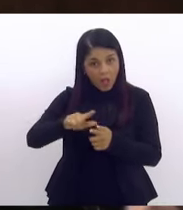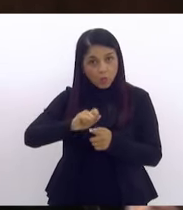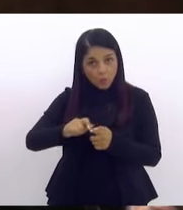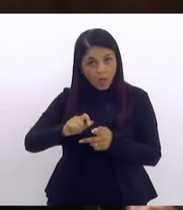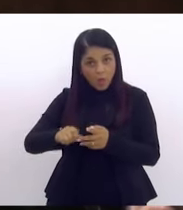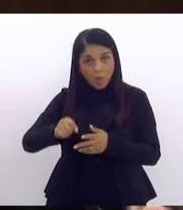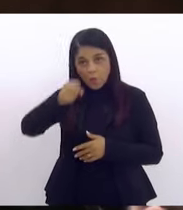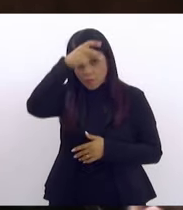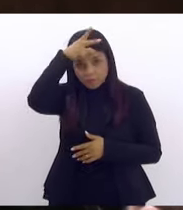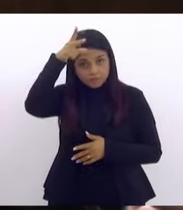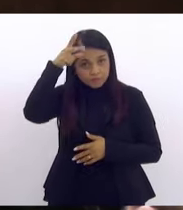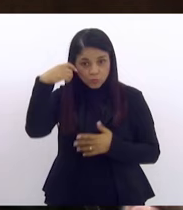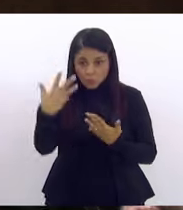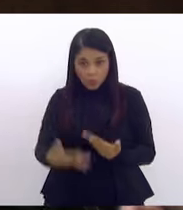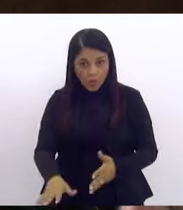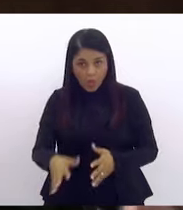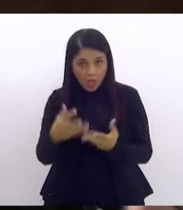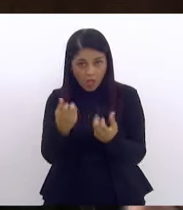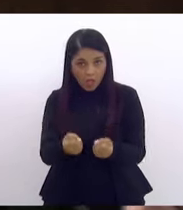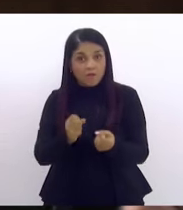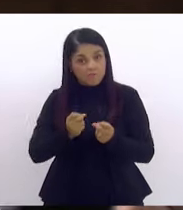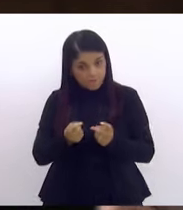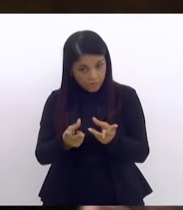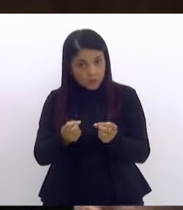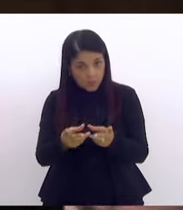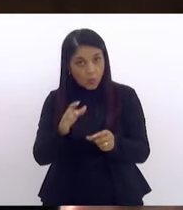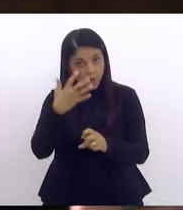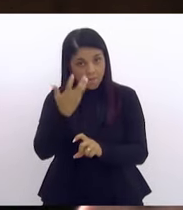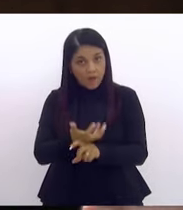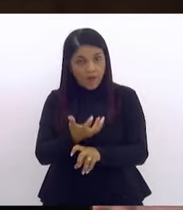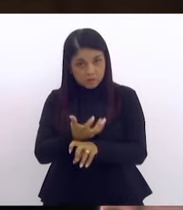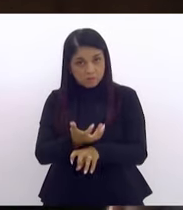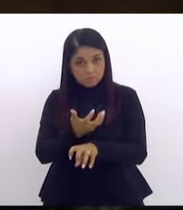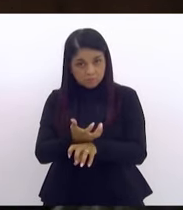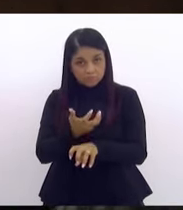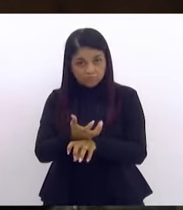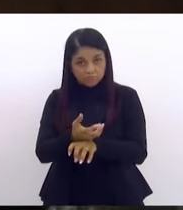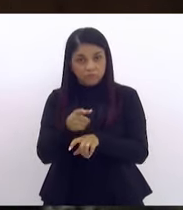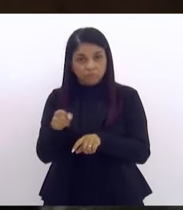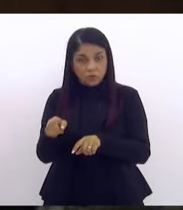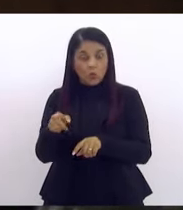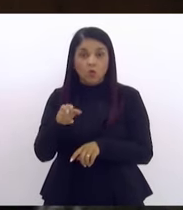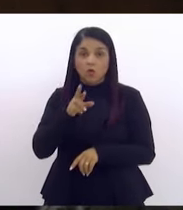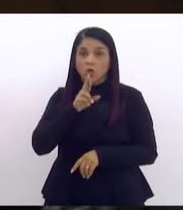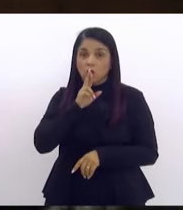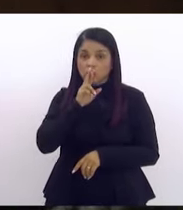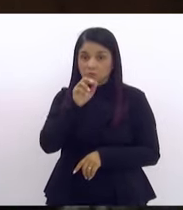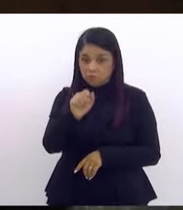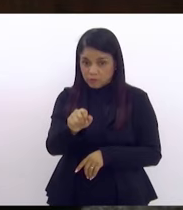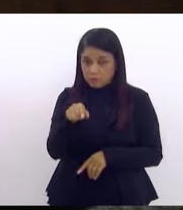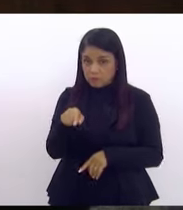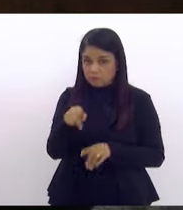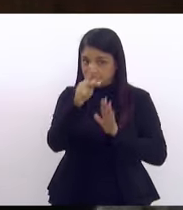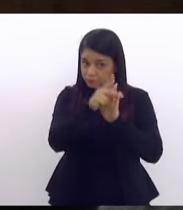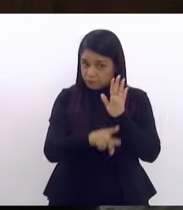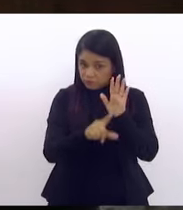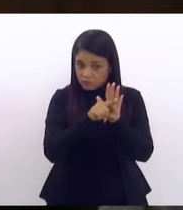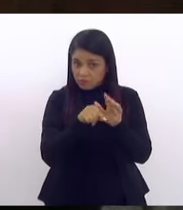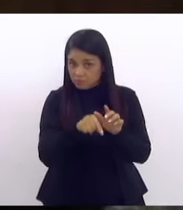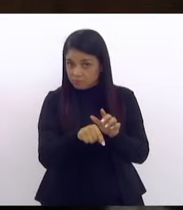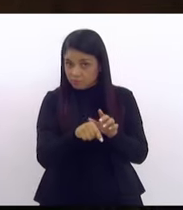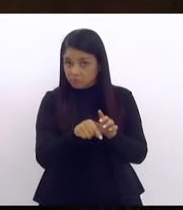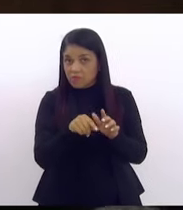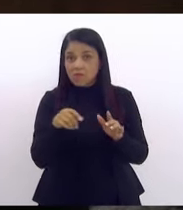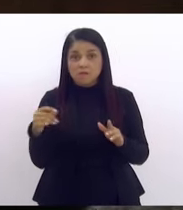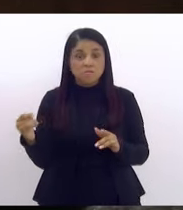não quer mais o valor de aluguel. O prefeito quer vender a praça e vendeu a praça. Então, essa medida que o Rodrigo Amorim está fazendo, eu acho de